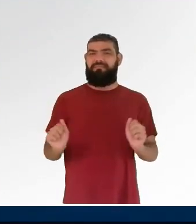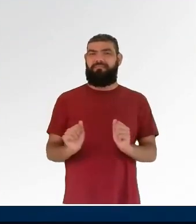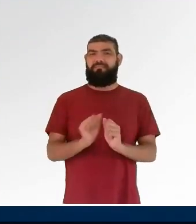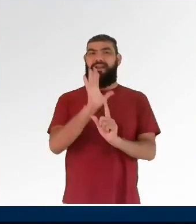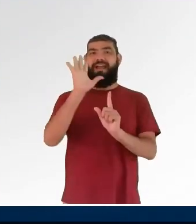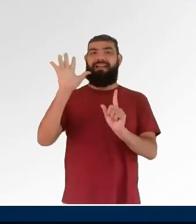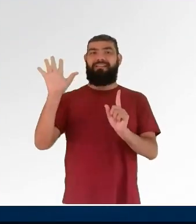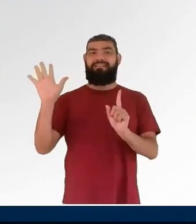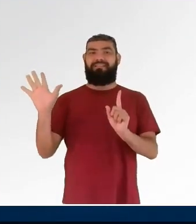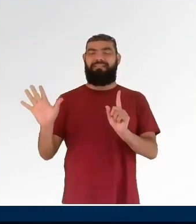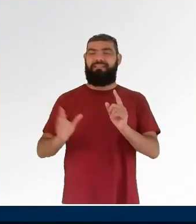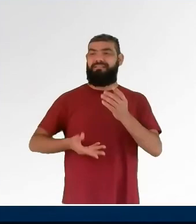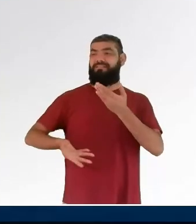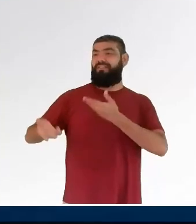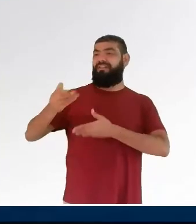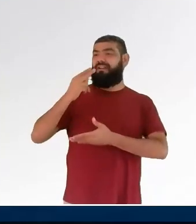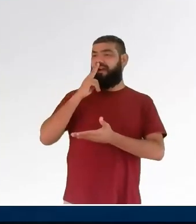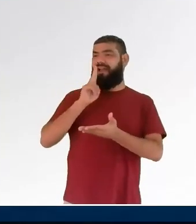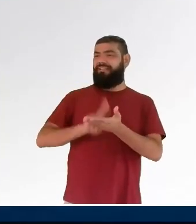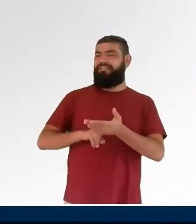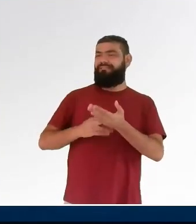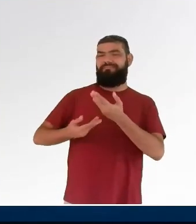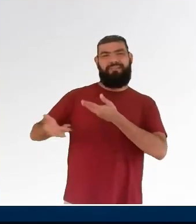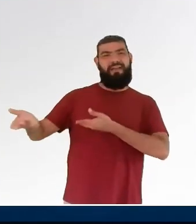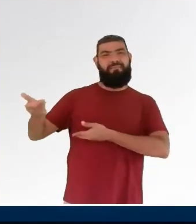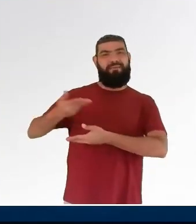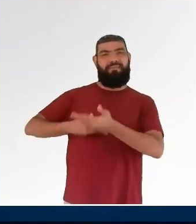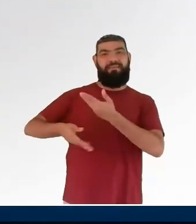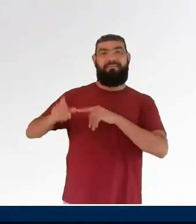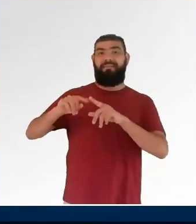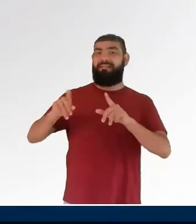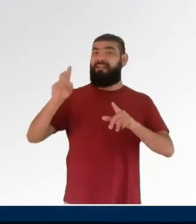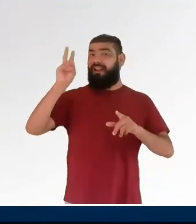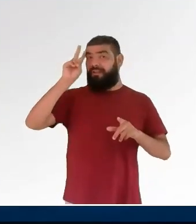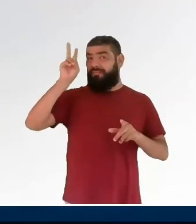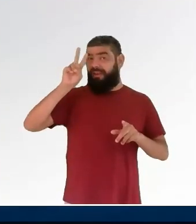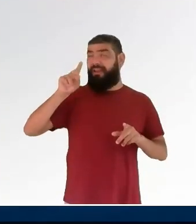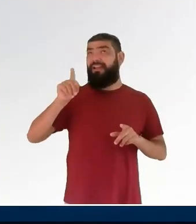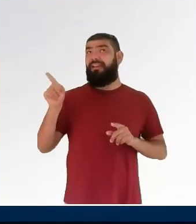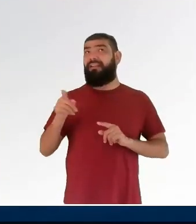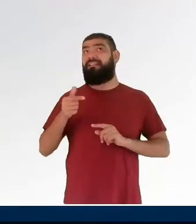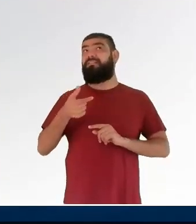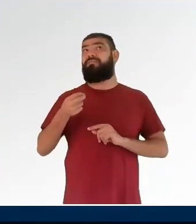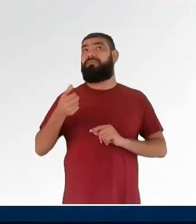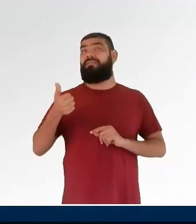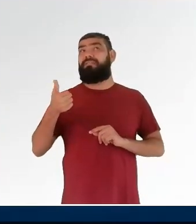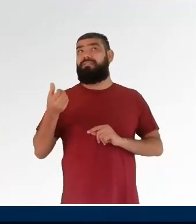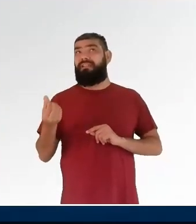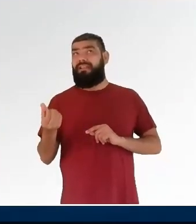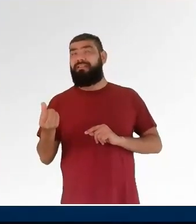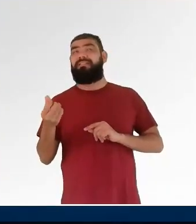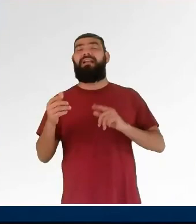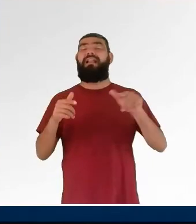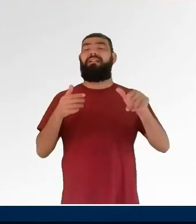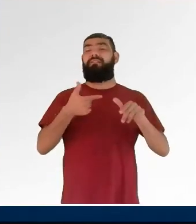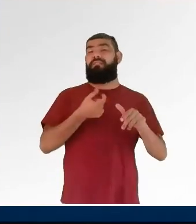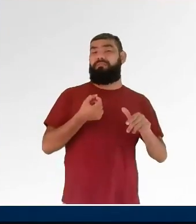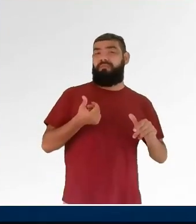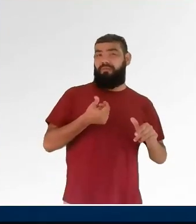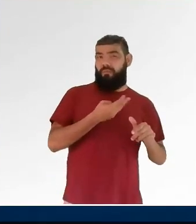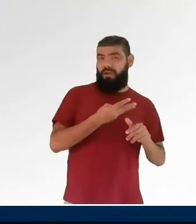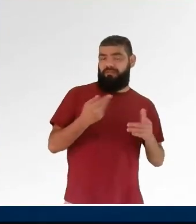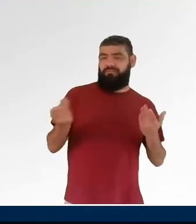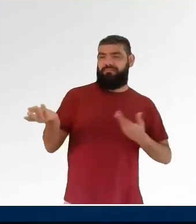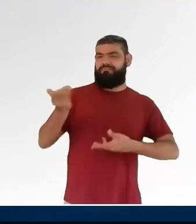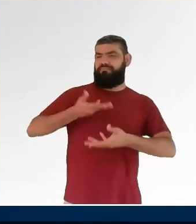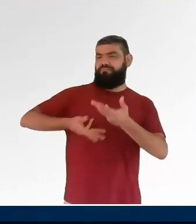a trocar correspondências. Só que a gente tem que lembrar, ela está em 2006 e ele está em 2004. E nesse processo de trocar cartas,